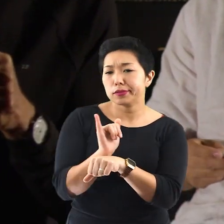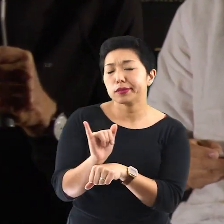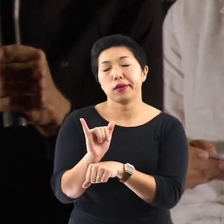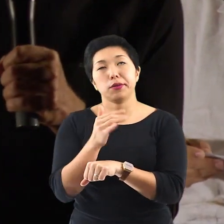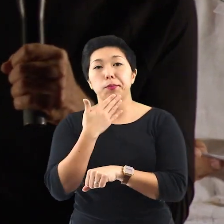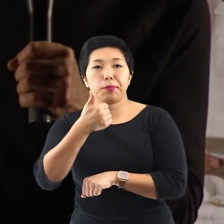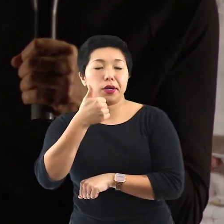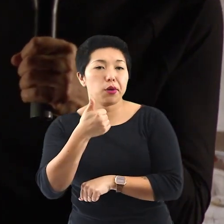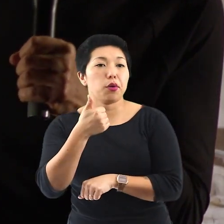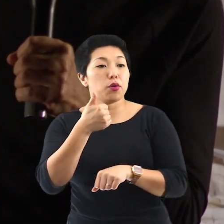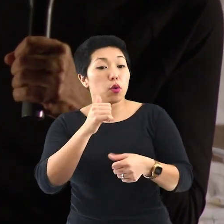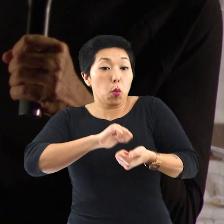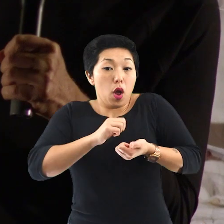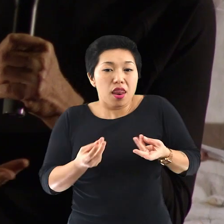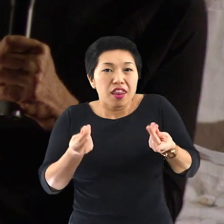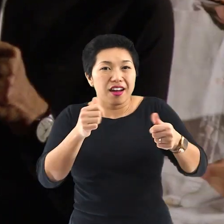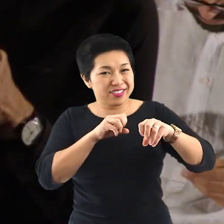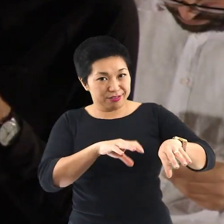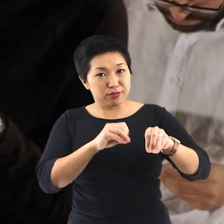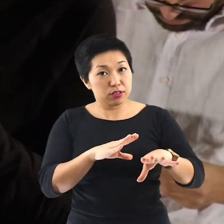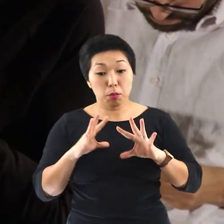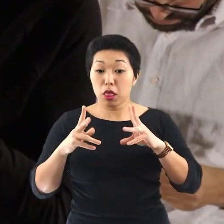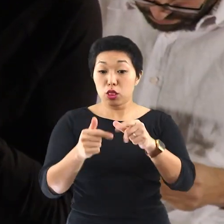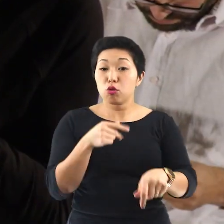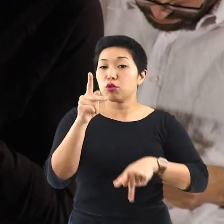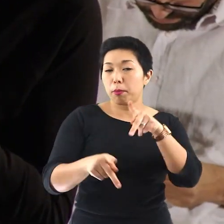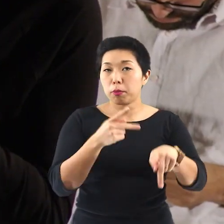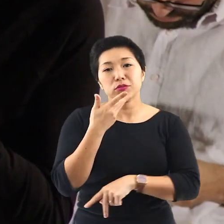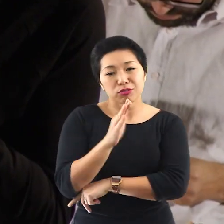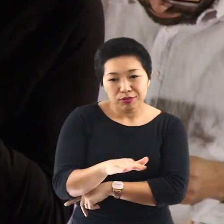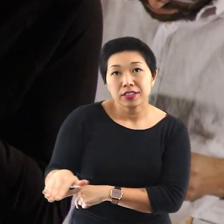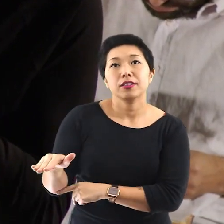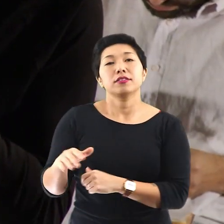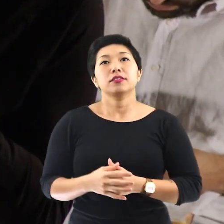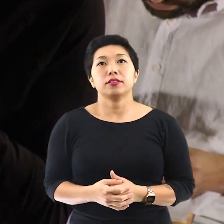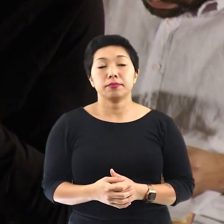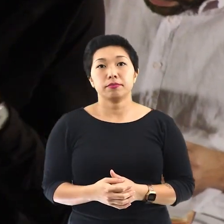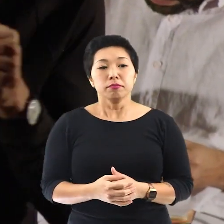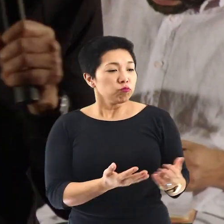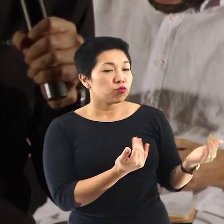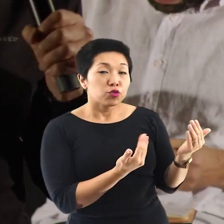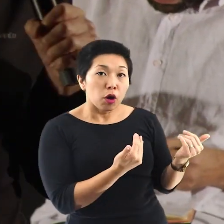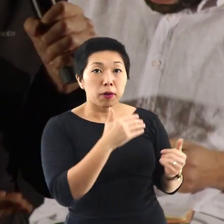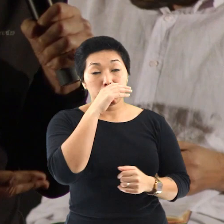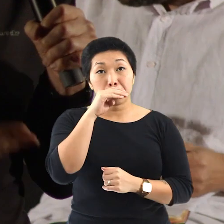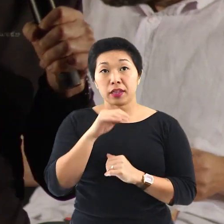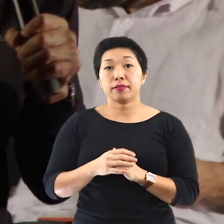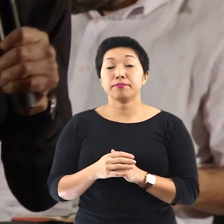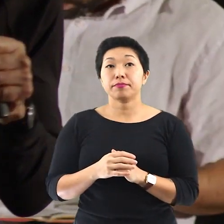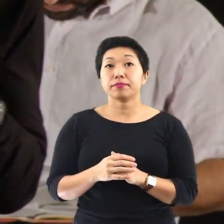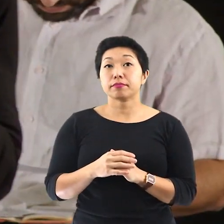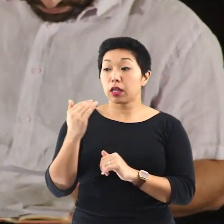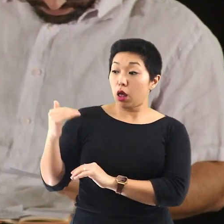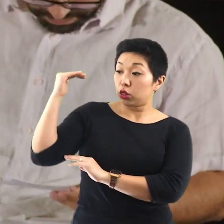a melhor qualidade de educação para todos os meninos e meninas, todos os